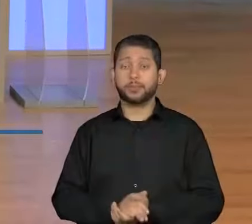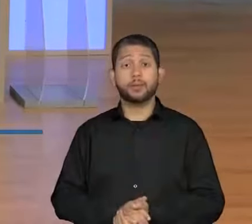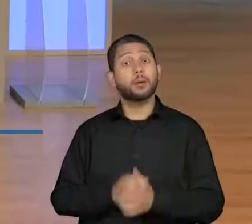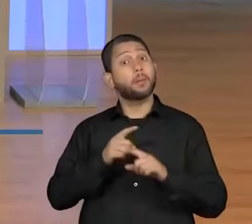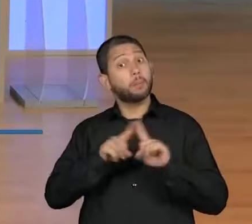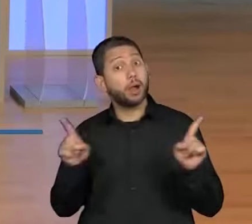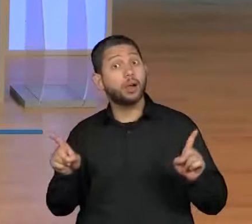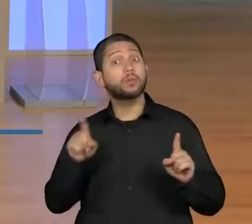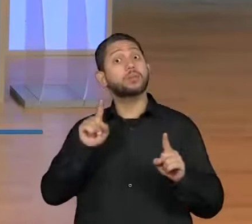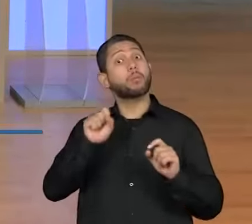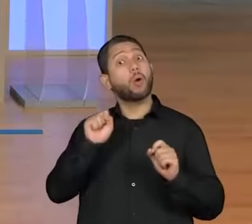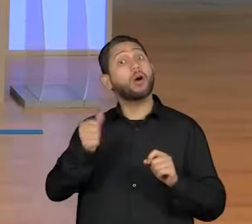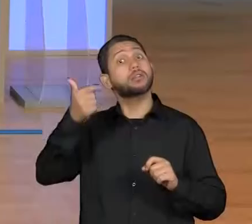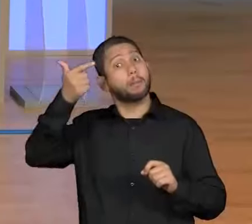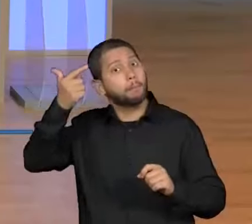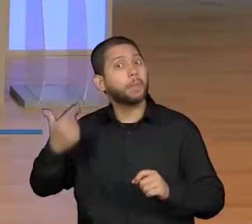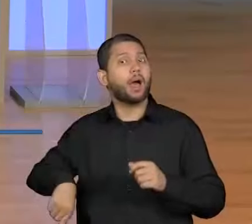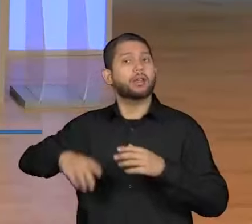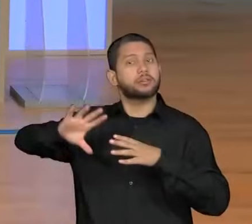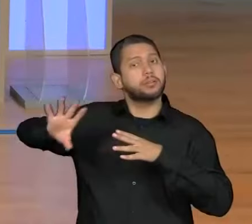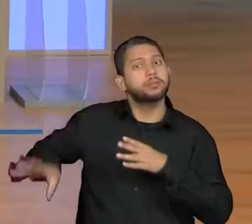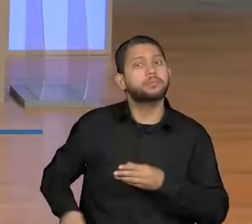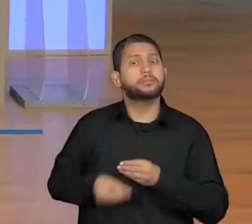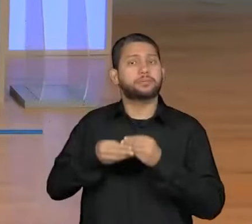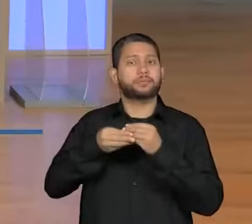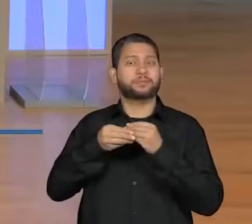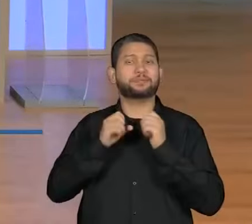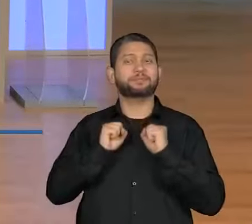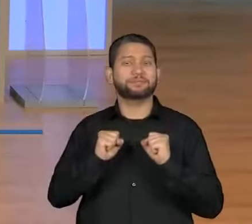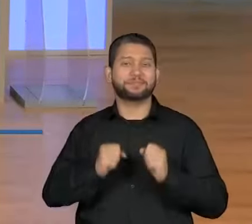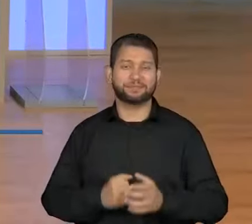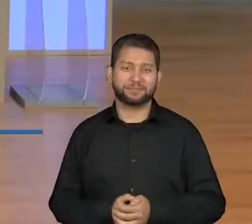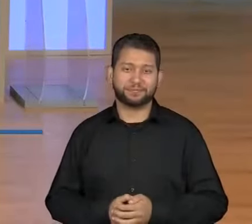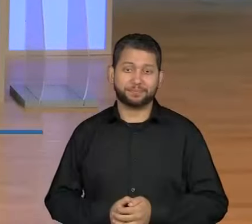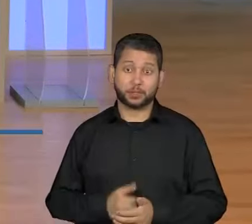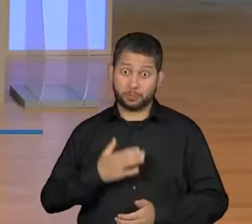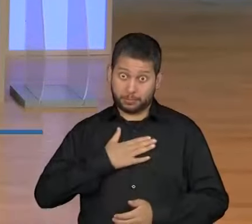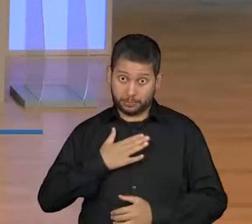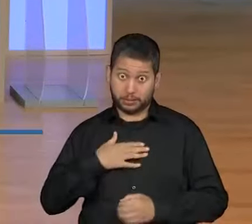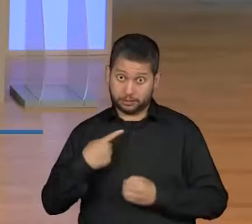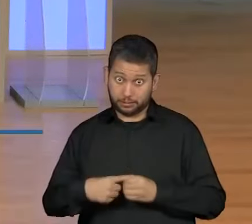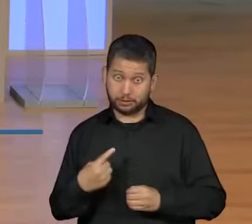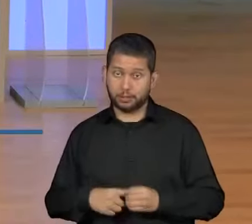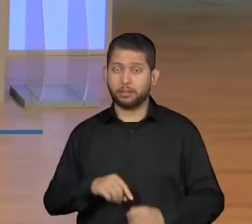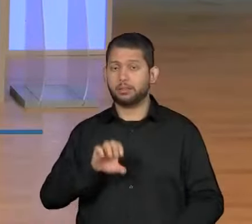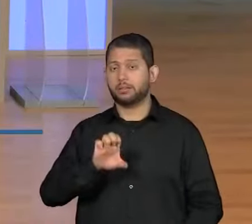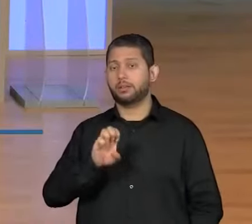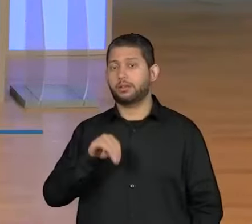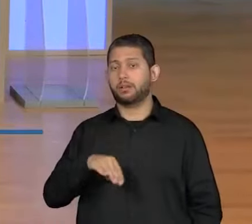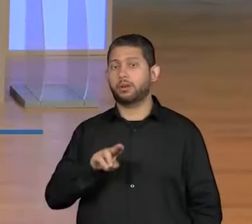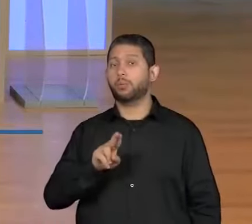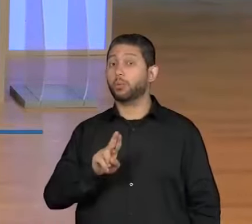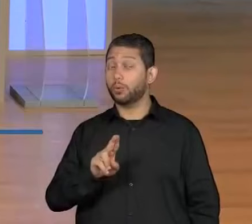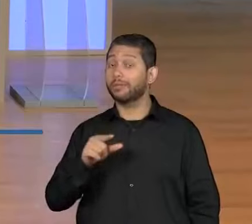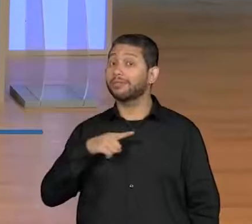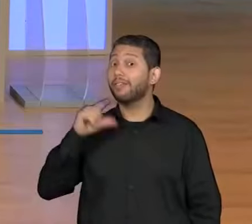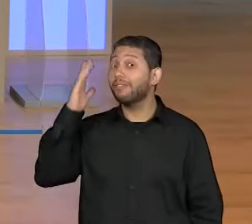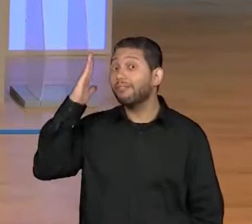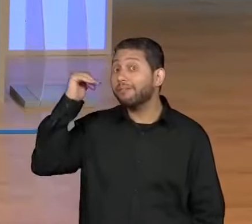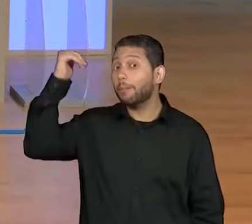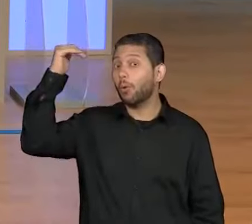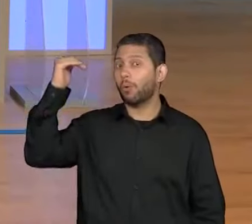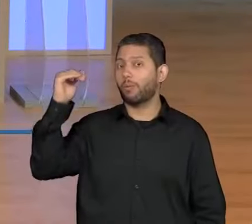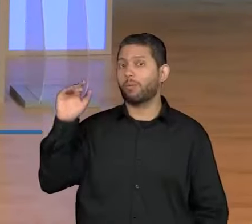ser acrescentadas outras informações. Falando ainda sobre Imbuguaçu, eu sei que tem as famílias, a família Schunk e